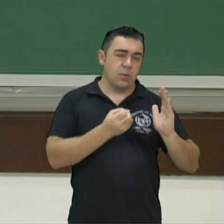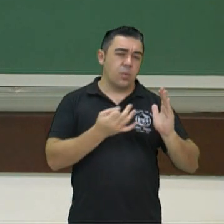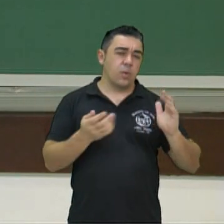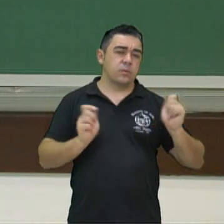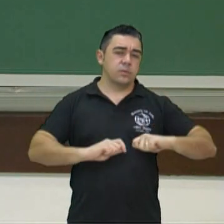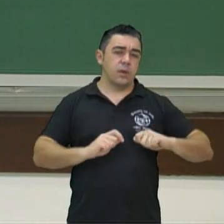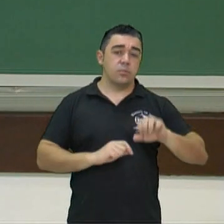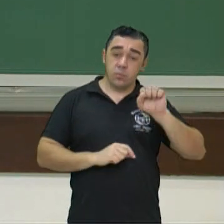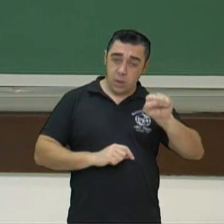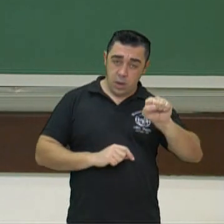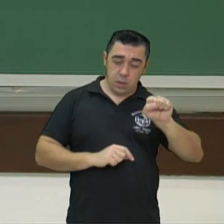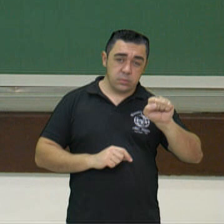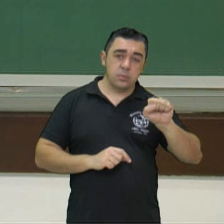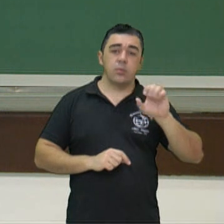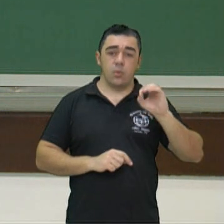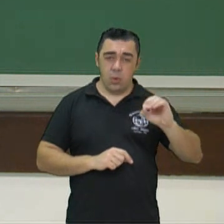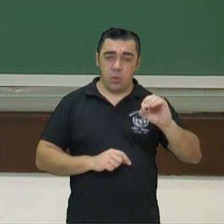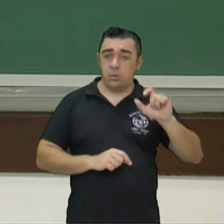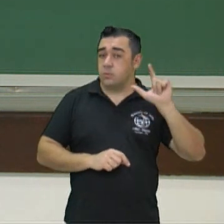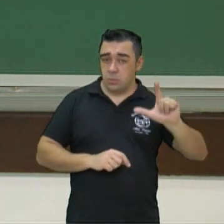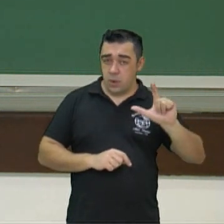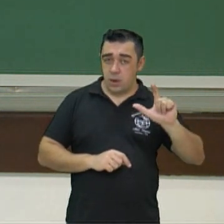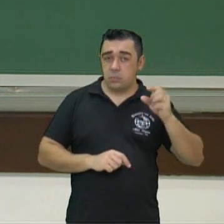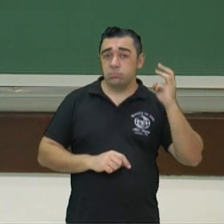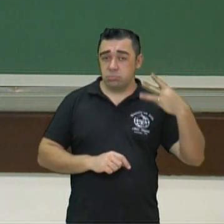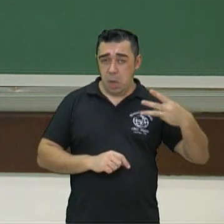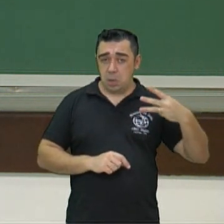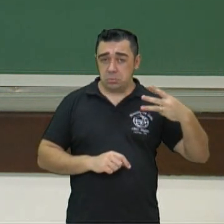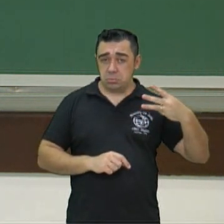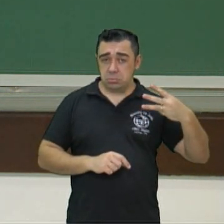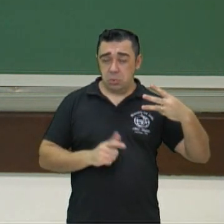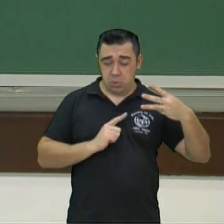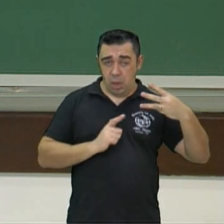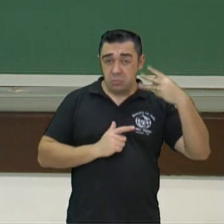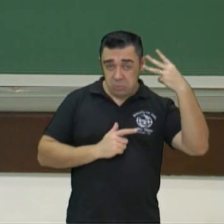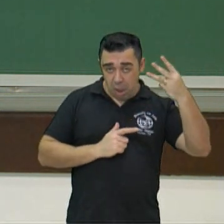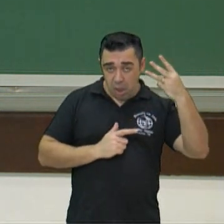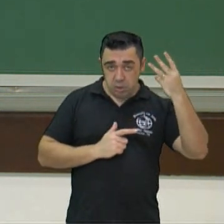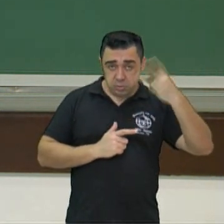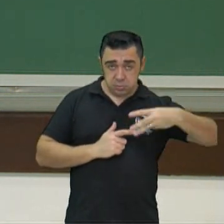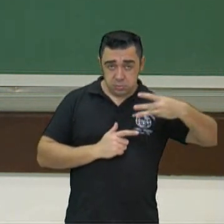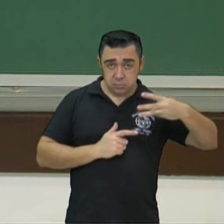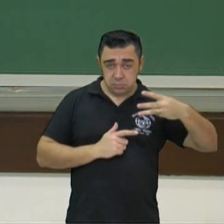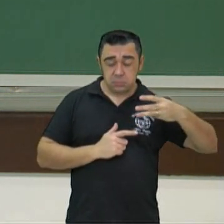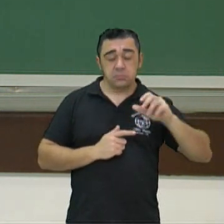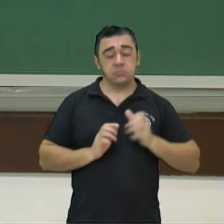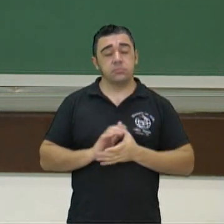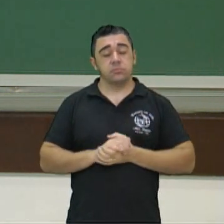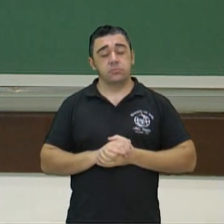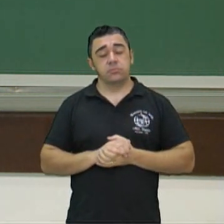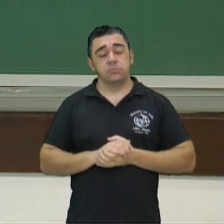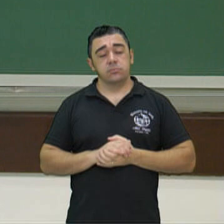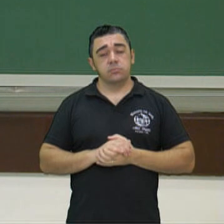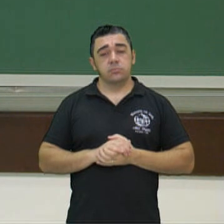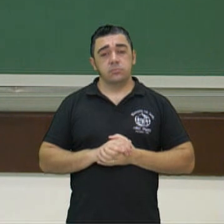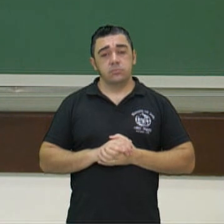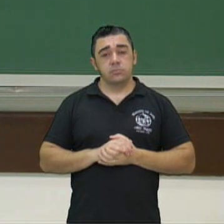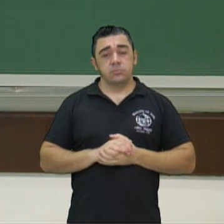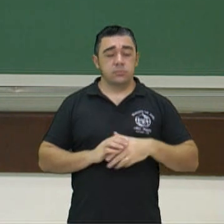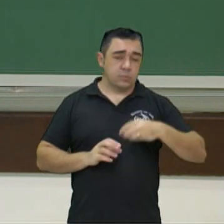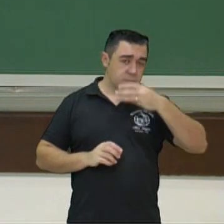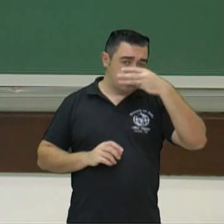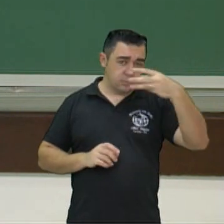possibilidades eu tenho de permutação? Eu posso pôr tanto S, tanto O e tanto L. Então, eu tenho